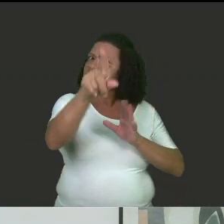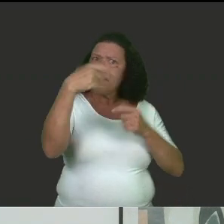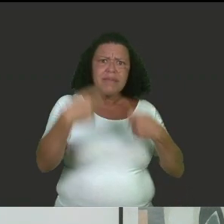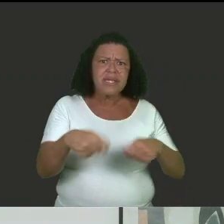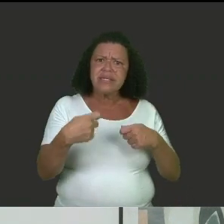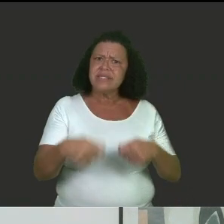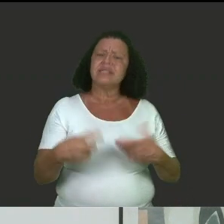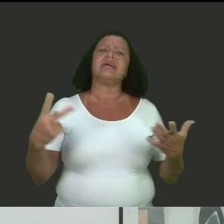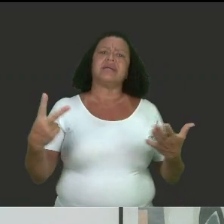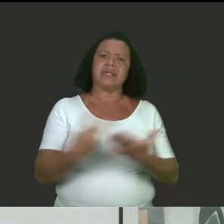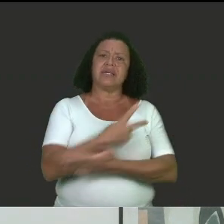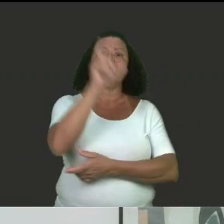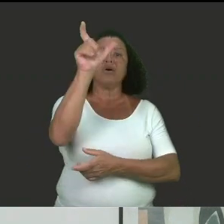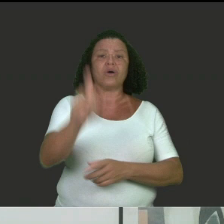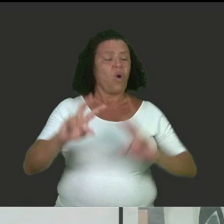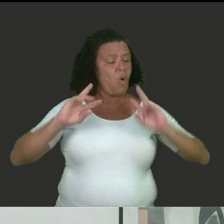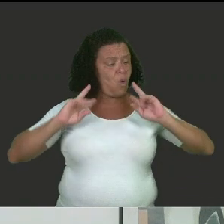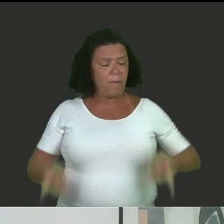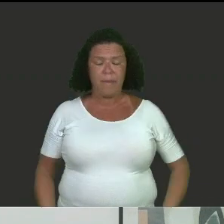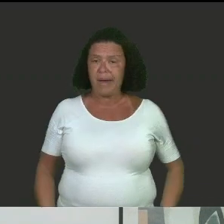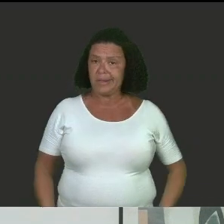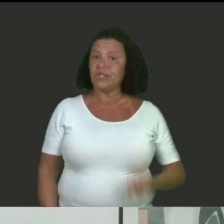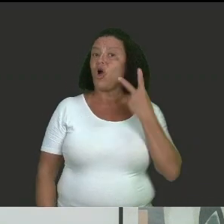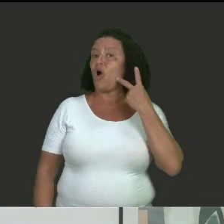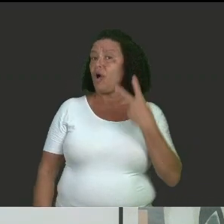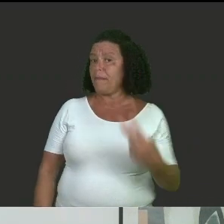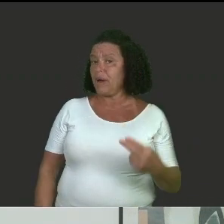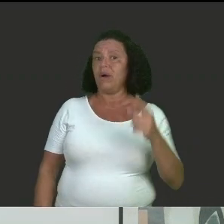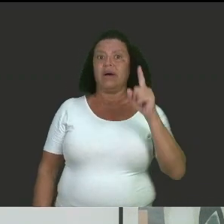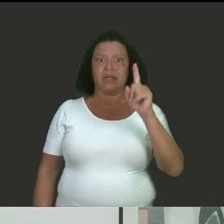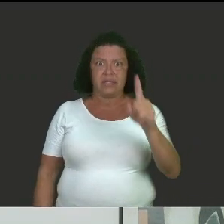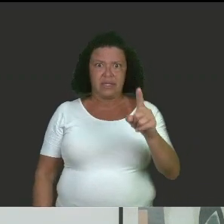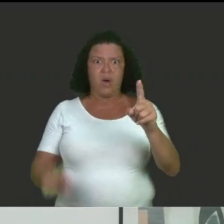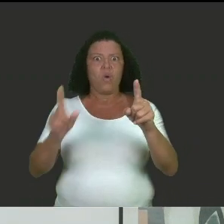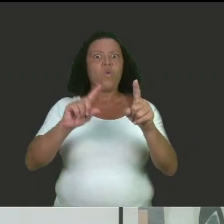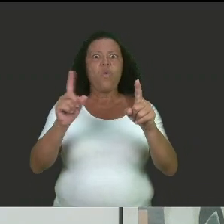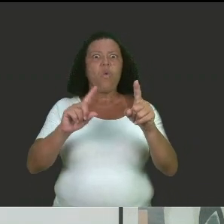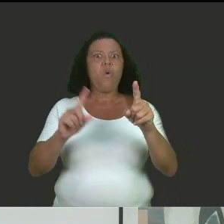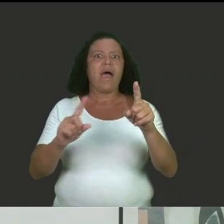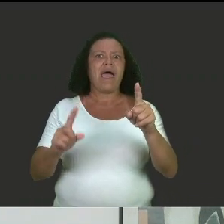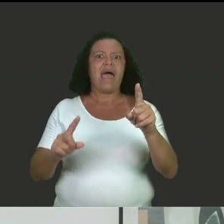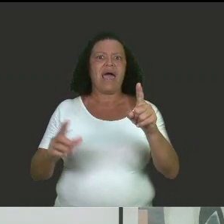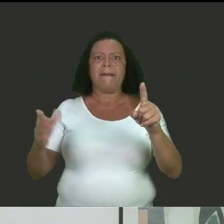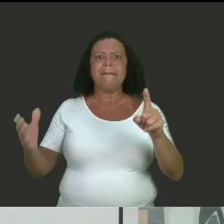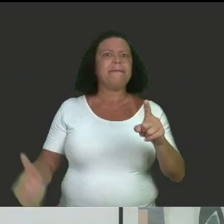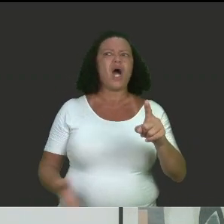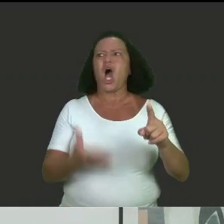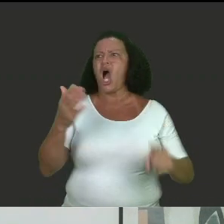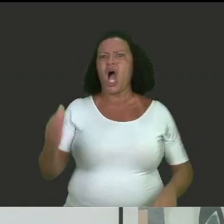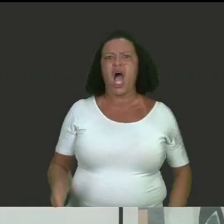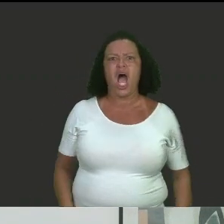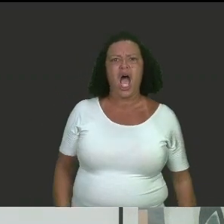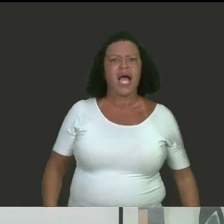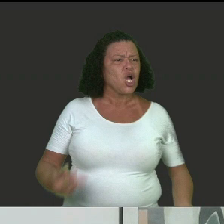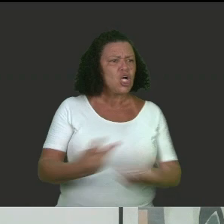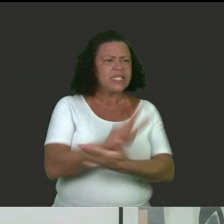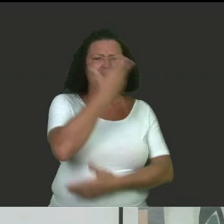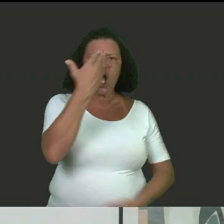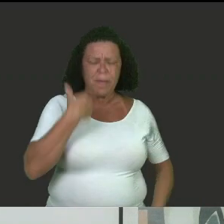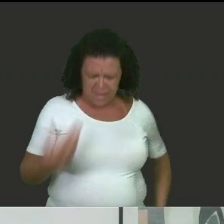do ser humano. Não são, portanto, desgraças reais os chamados infortúnios,